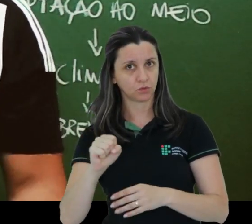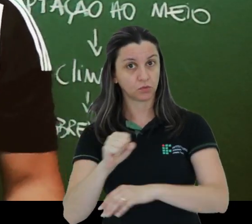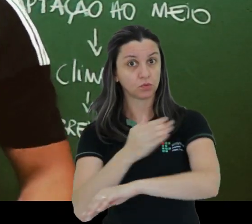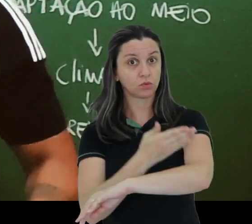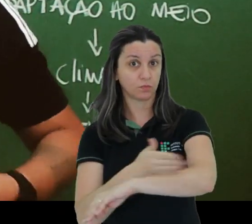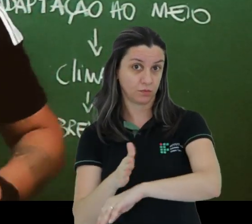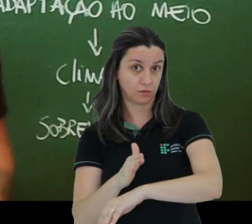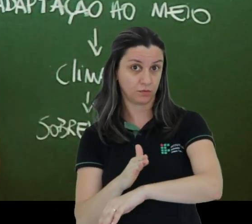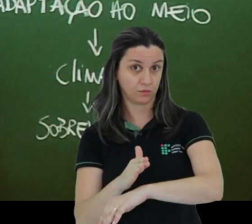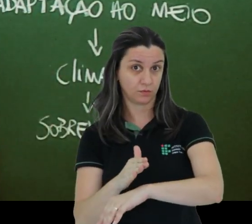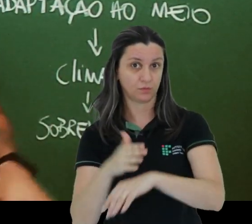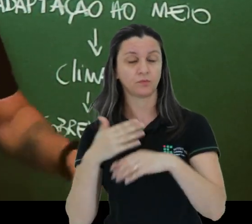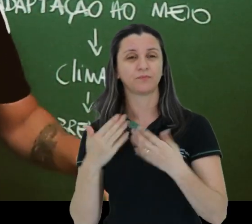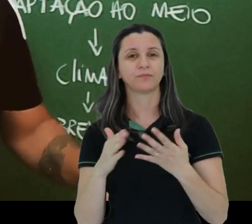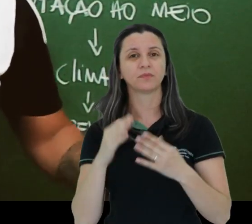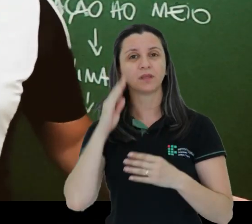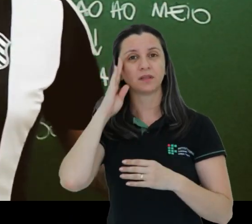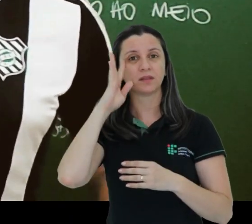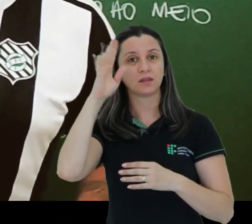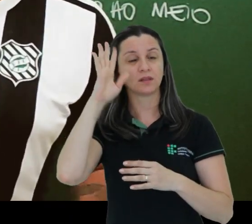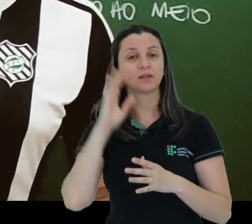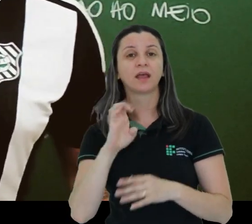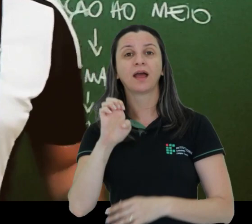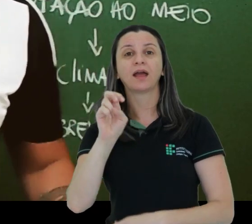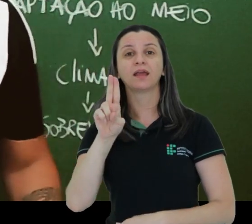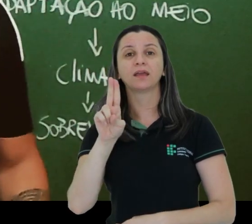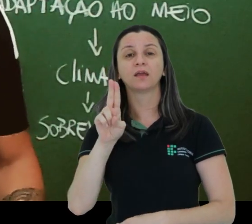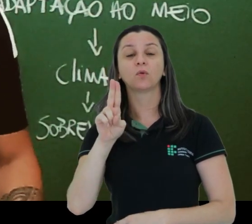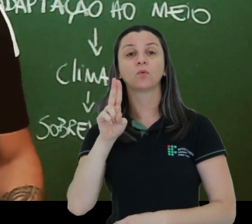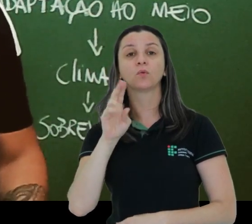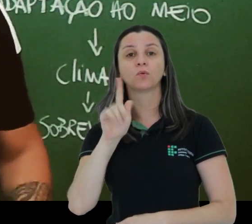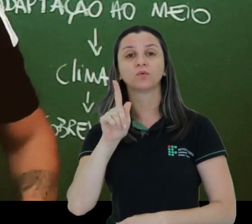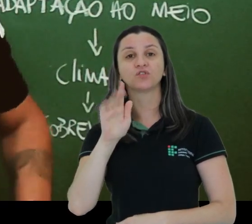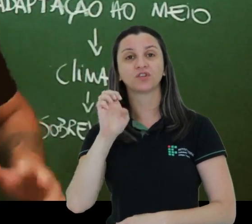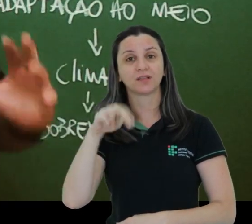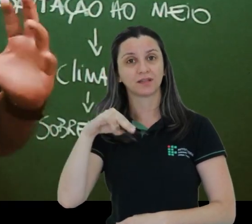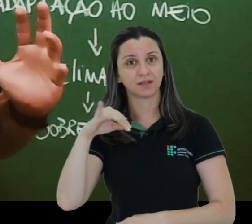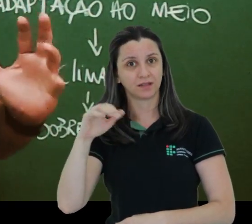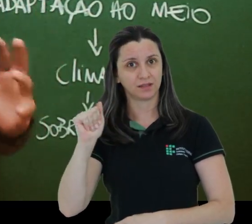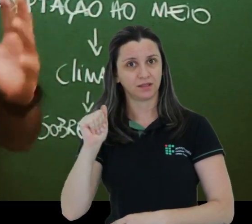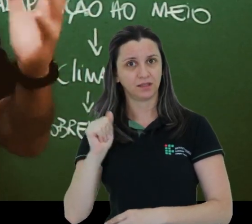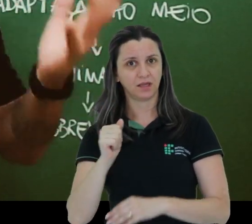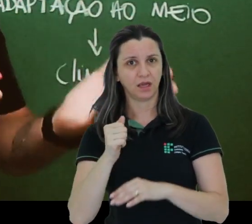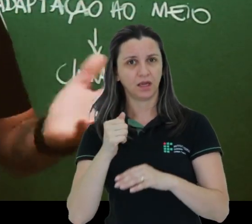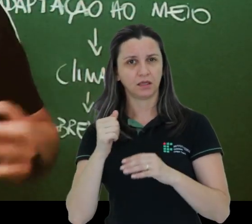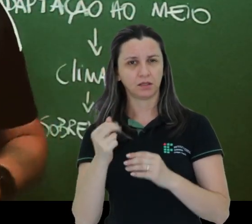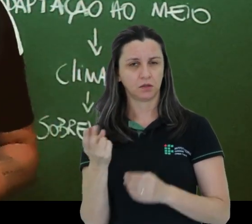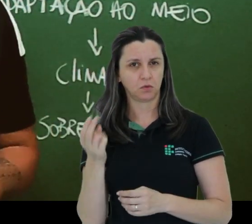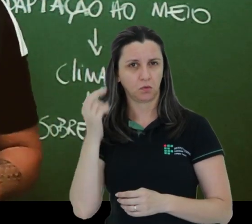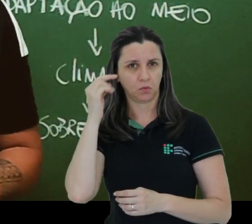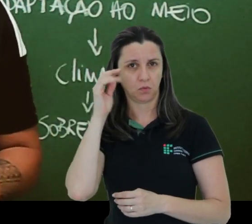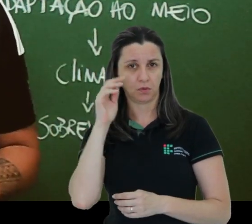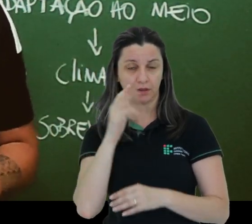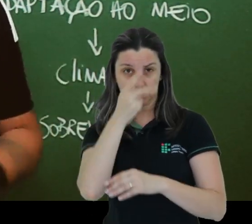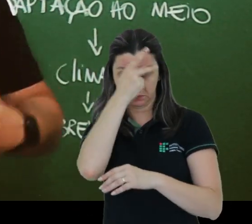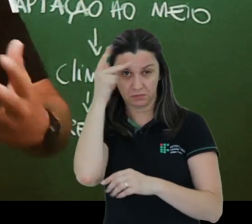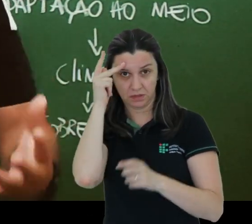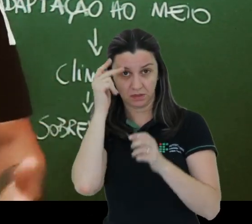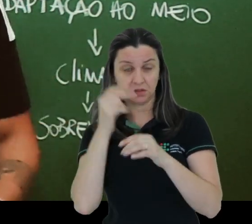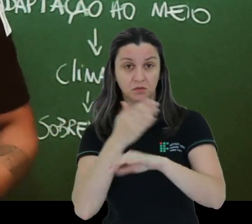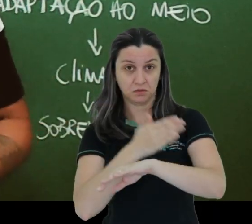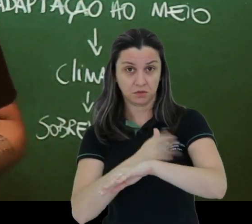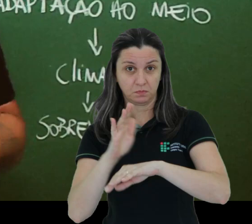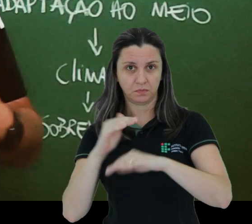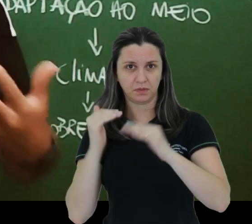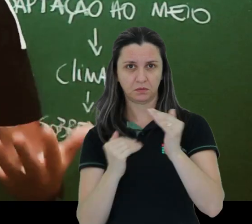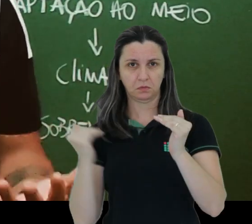brancos. Eles então criam a teoria da eugenia, que os brancos eram mais evoluídos. Com isso